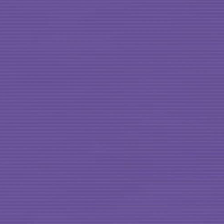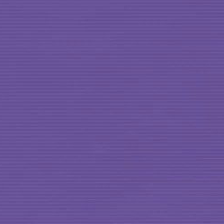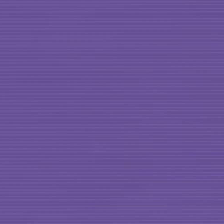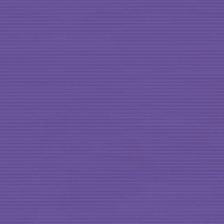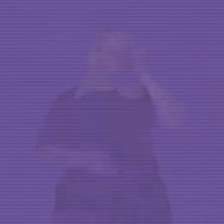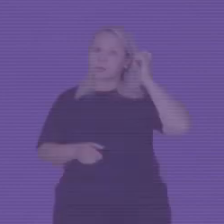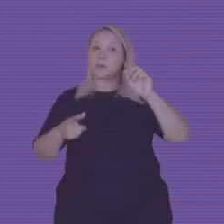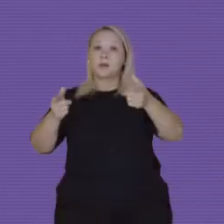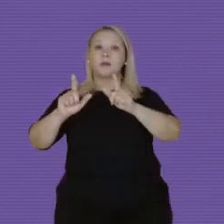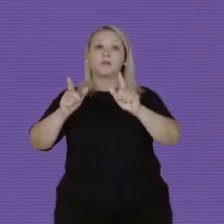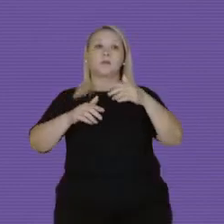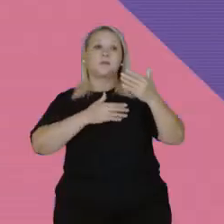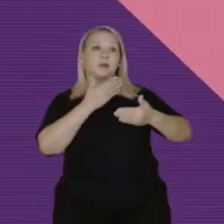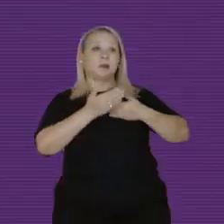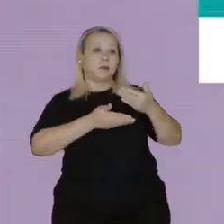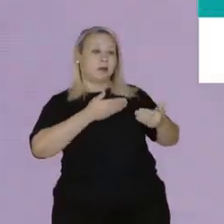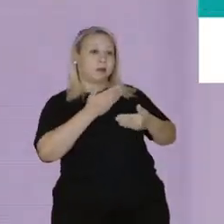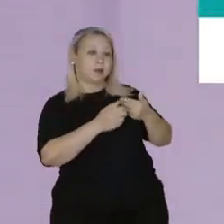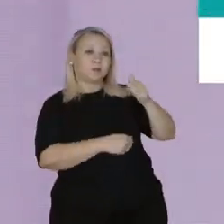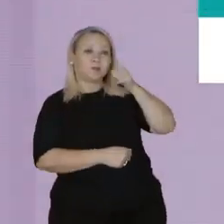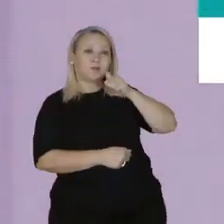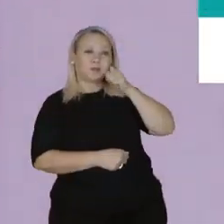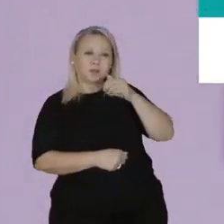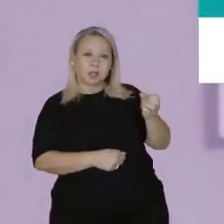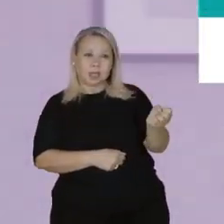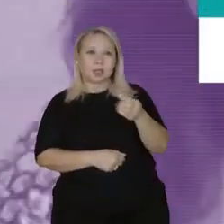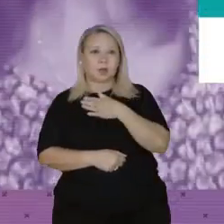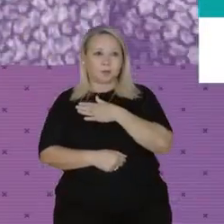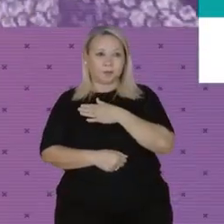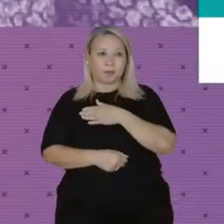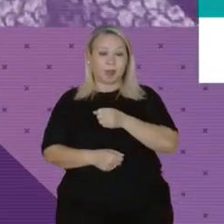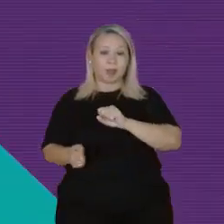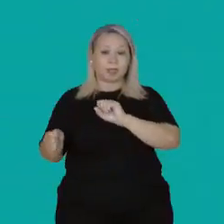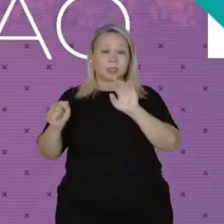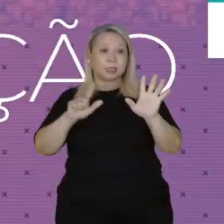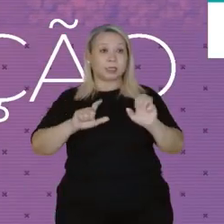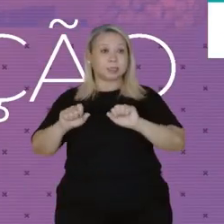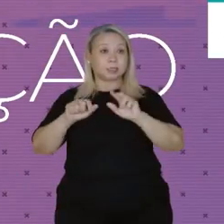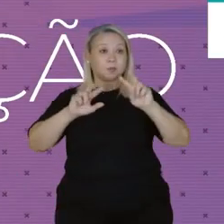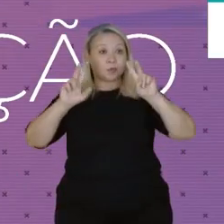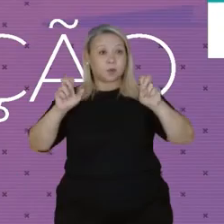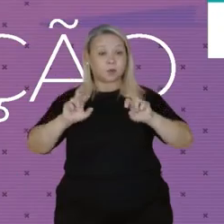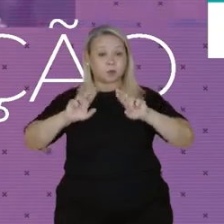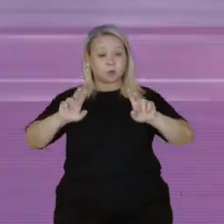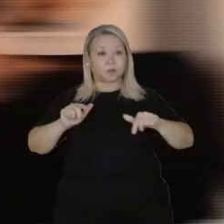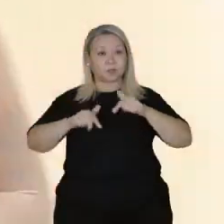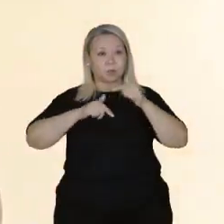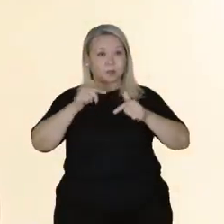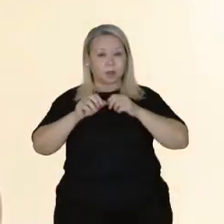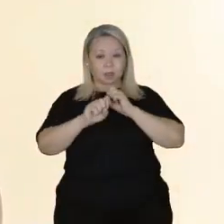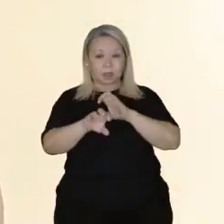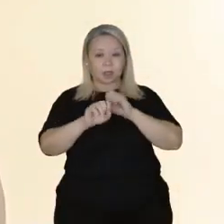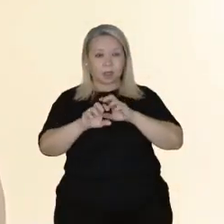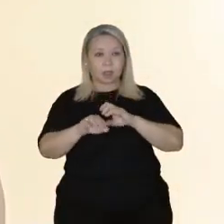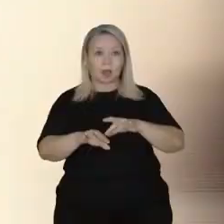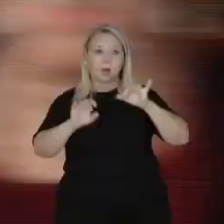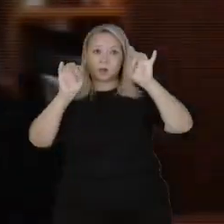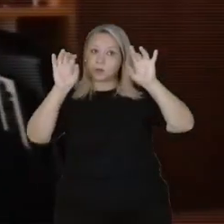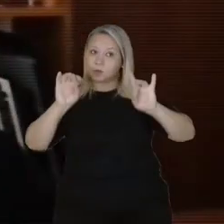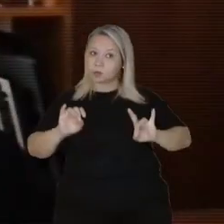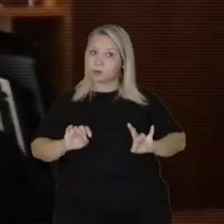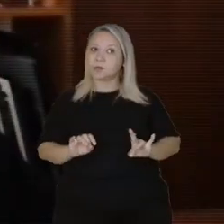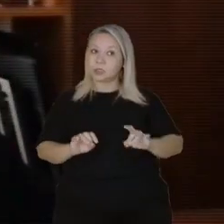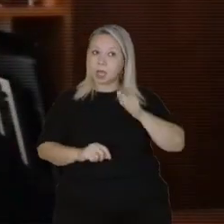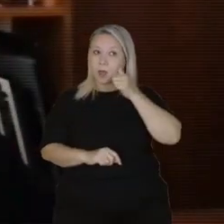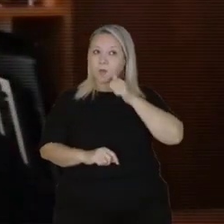O TV Elas por Elas Formação está cheio de novidades. A cada semana um tema diferente será trabalhado em aulas ministradas por especialistas